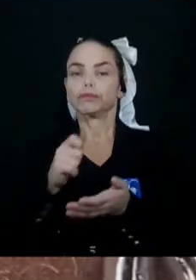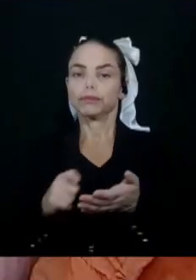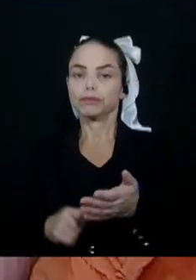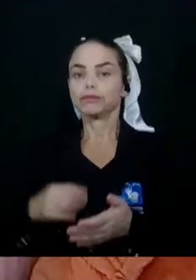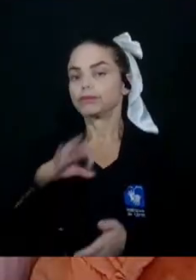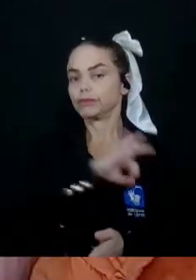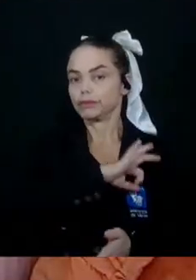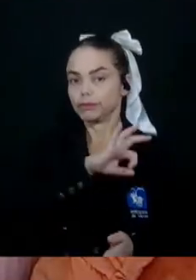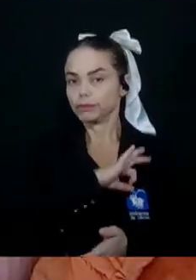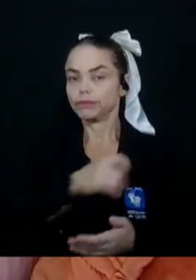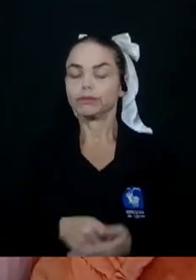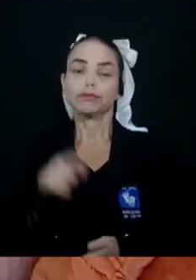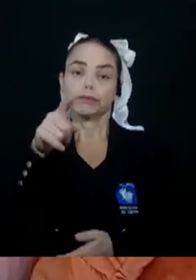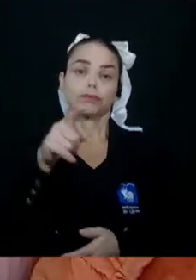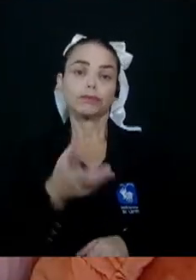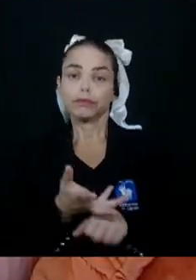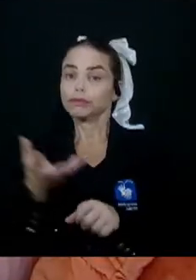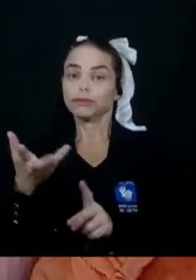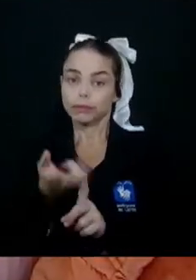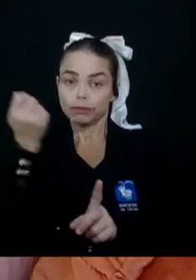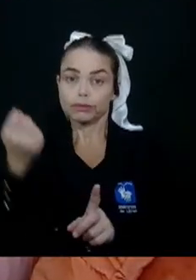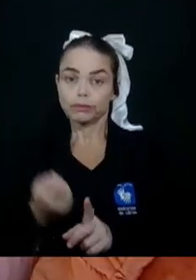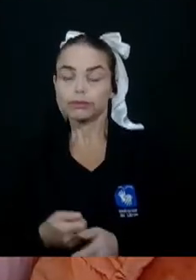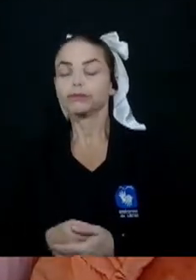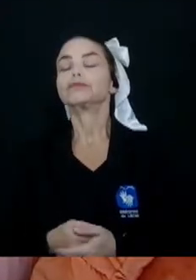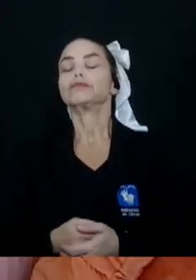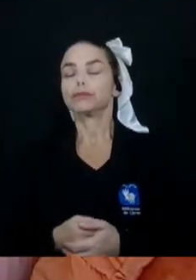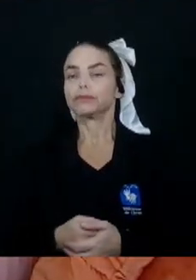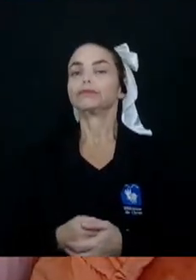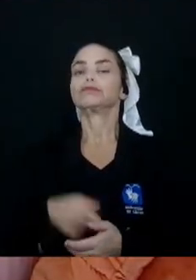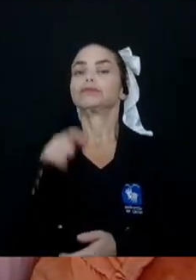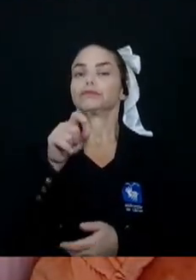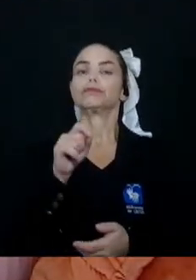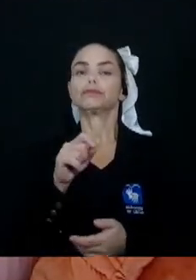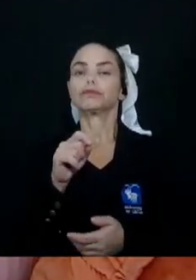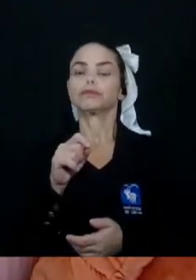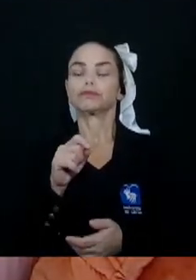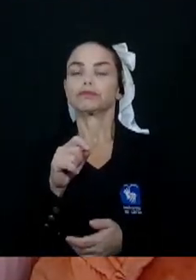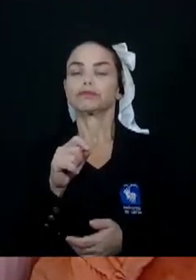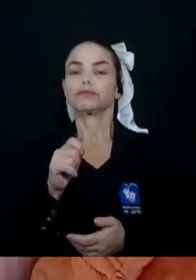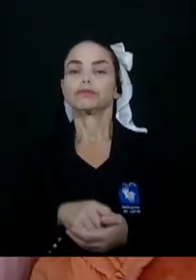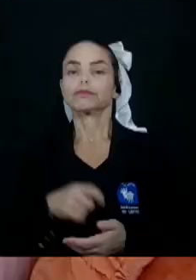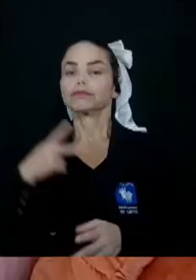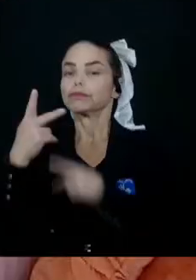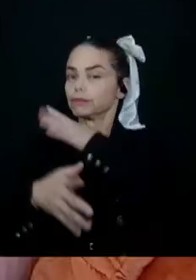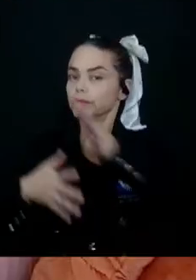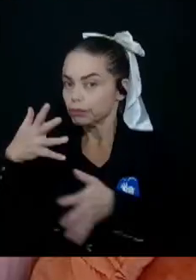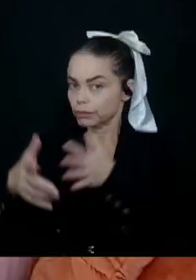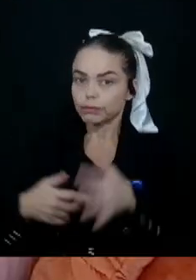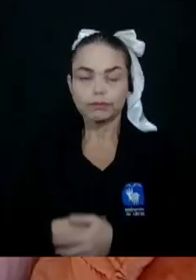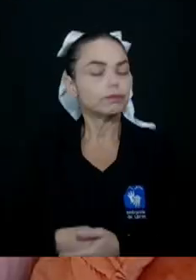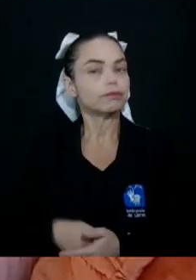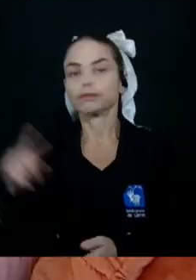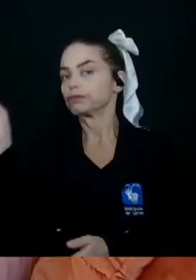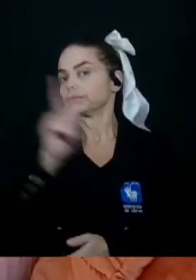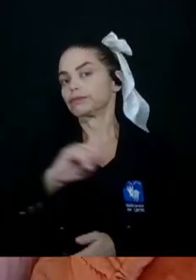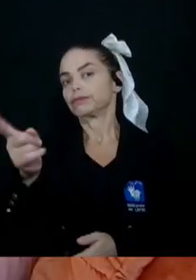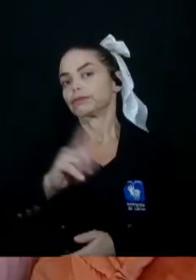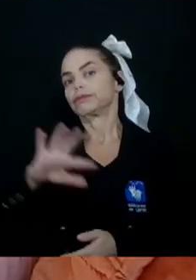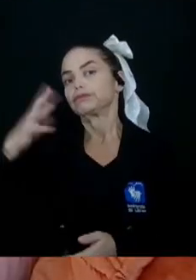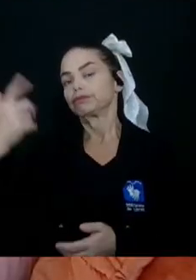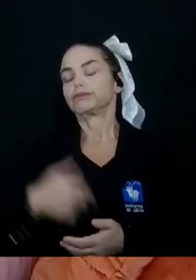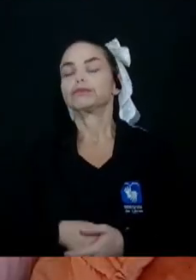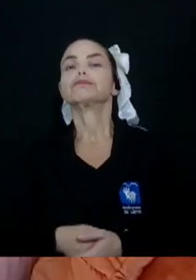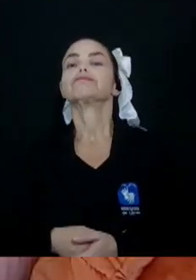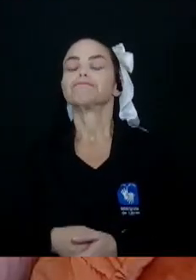pessoa fraudulenta, né? Está fazendo falando uma coisa que não aconteceu. Aí corre algum risco de eu